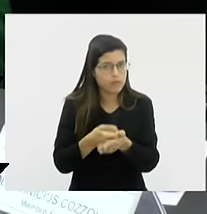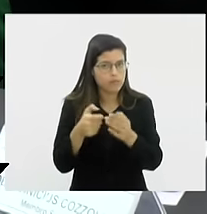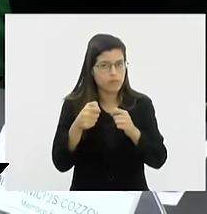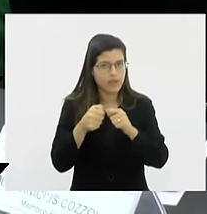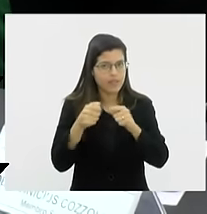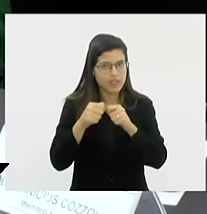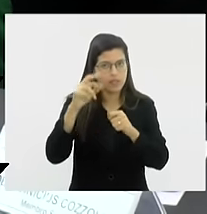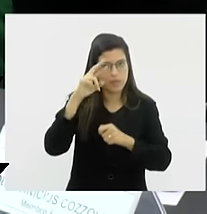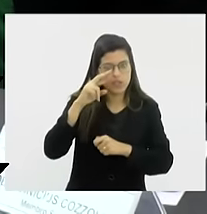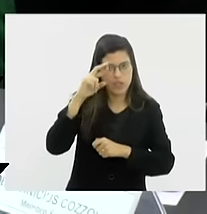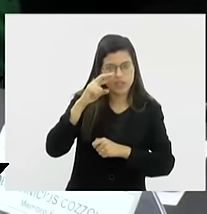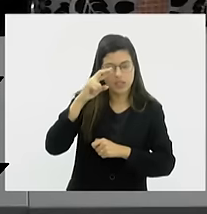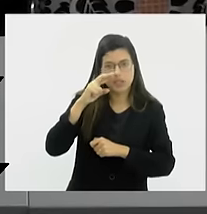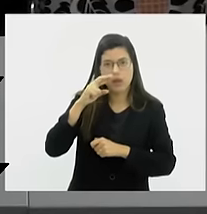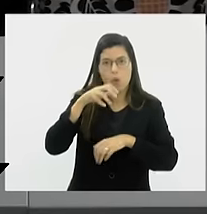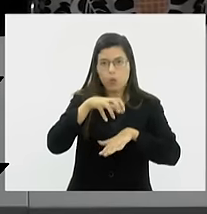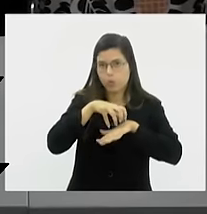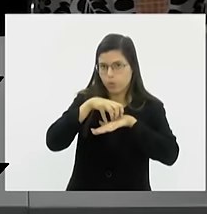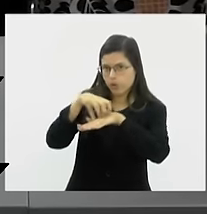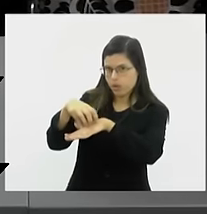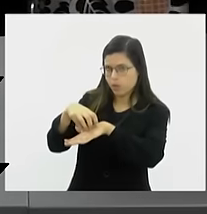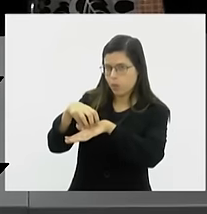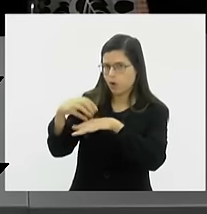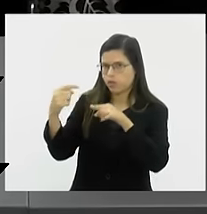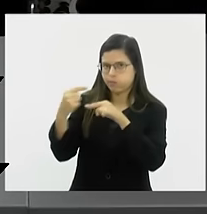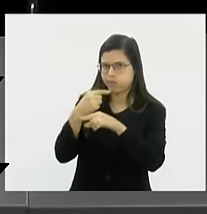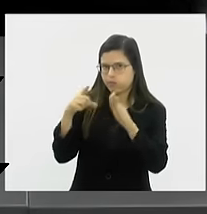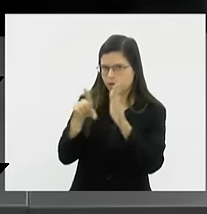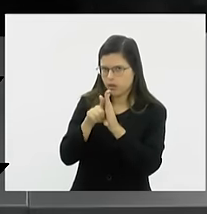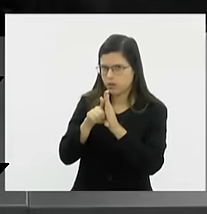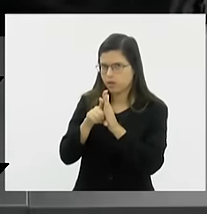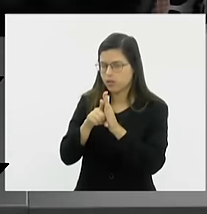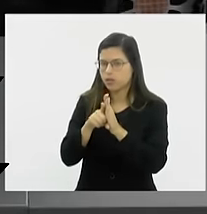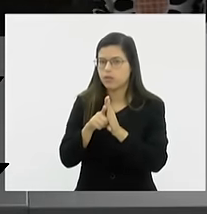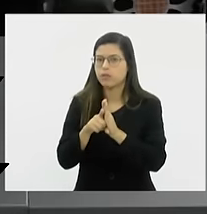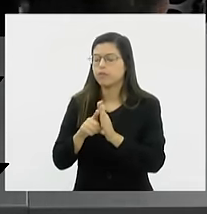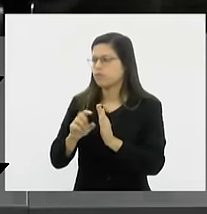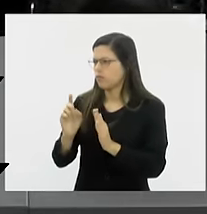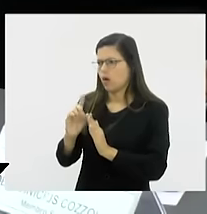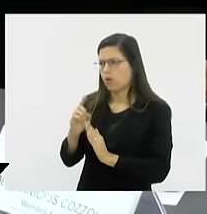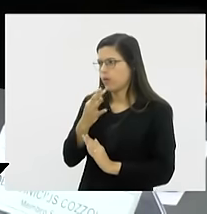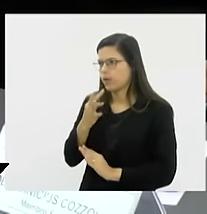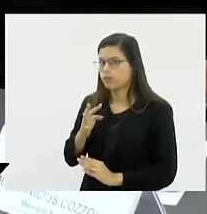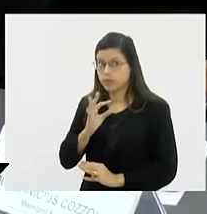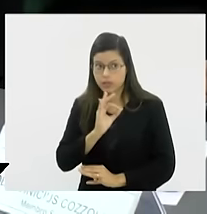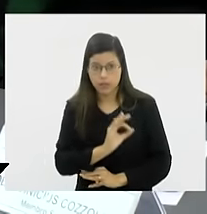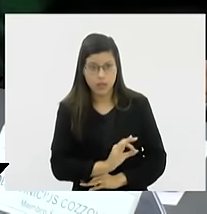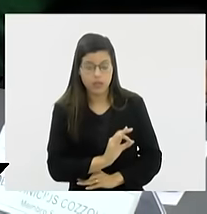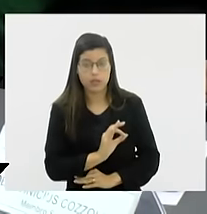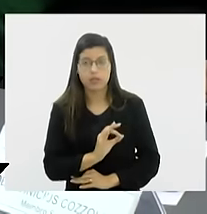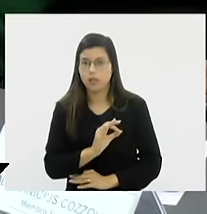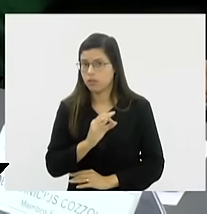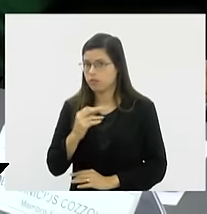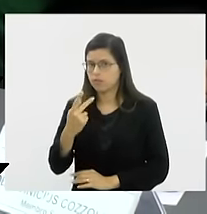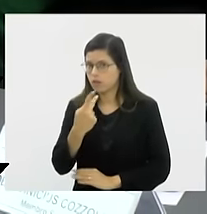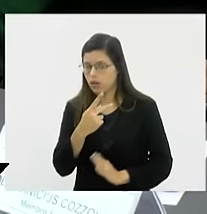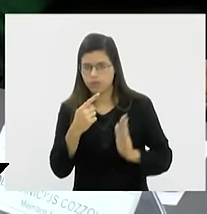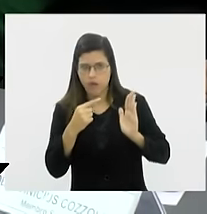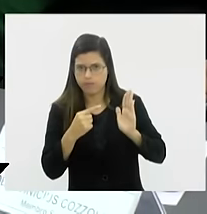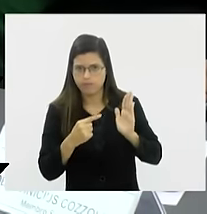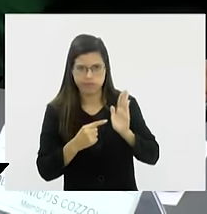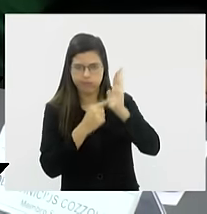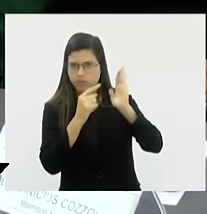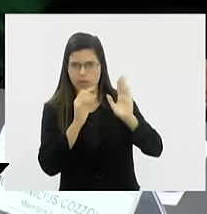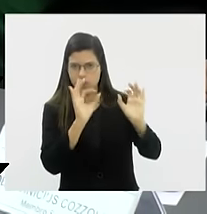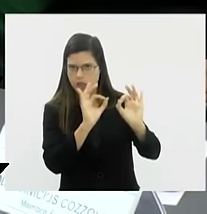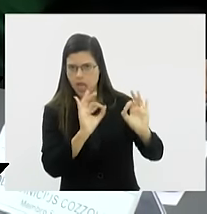fiscalização do transporte pirata? Não, não tem ciência. O senhor tem certeza? Tenho certeza. Então tá bom. Na sua corregedoria não tem nada. Seu corregedor não tem nenhum